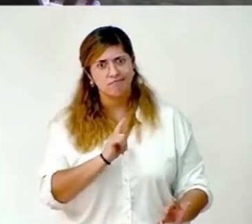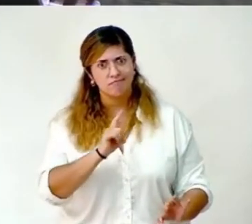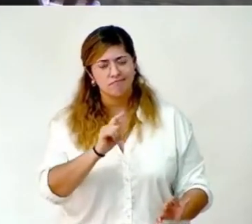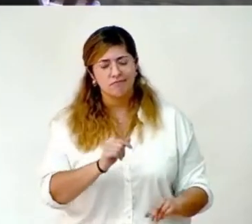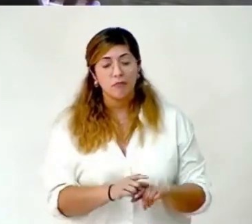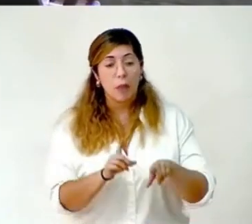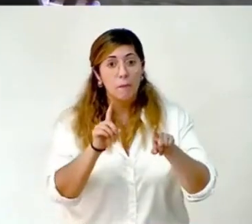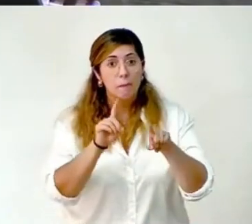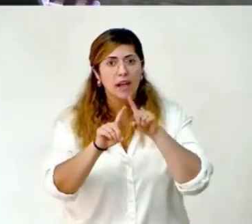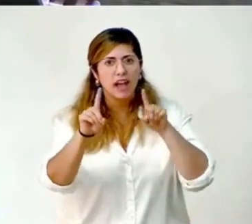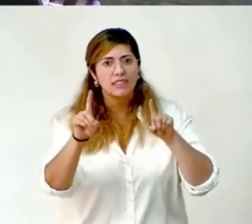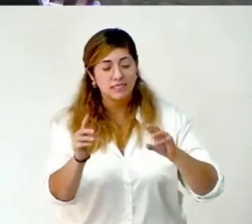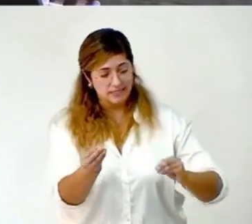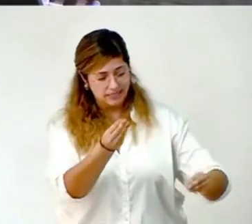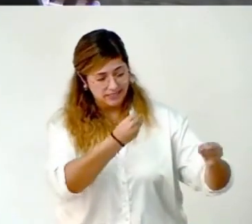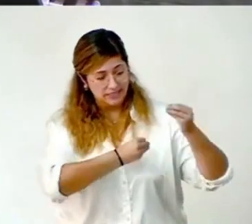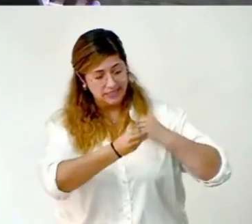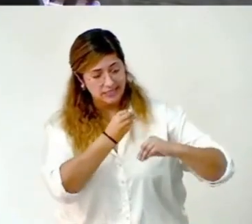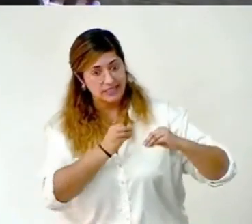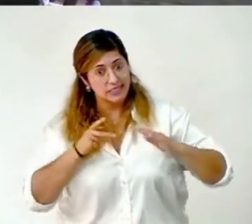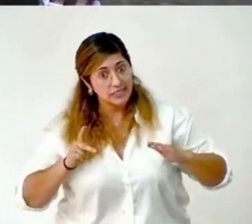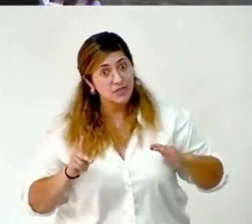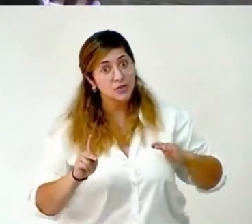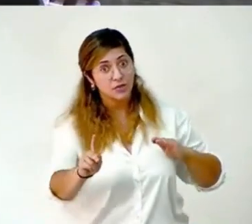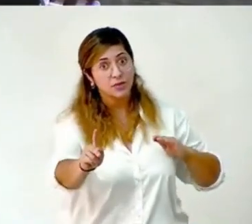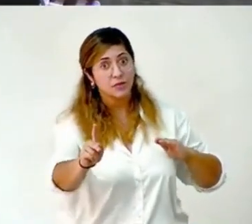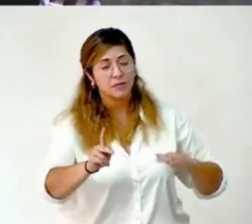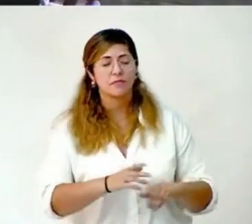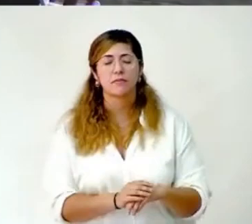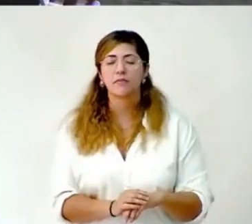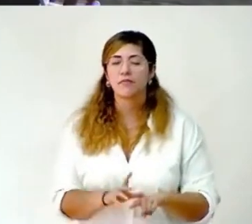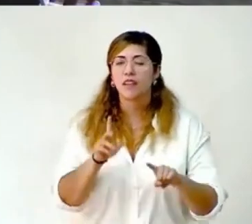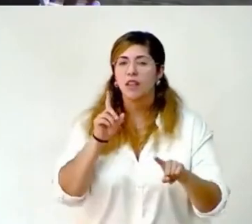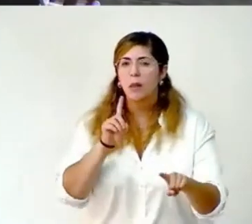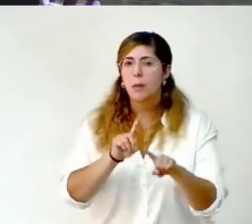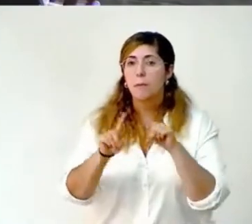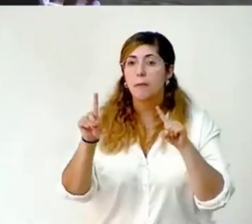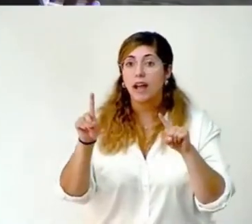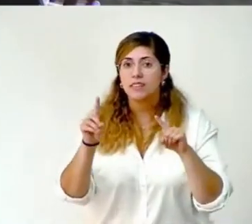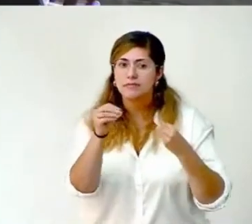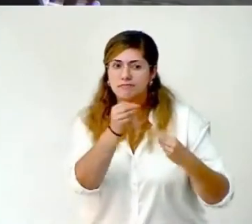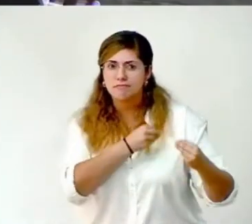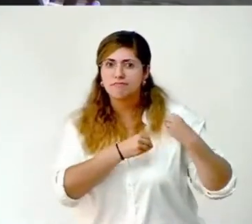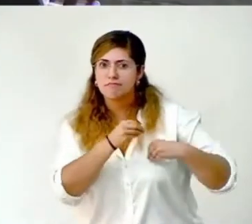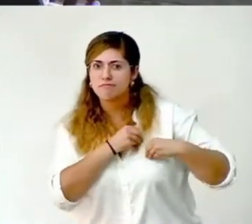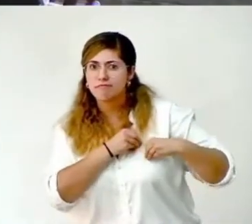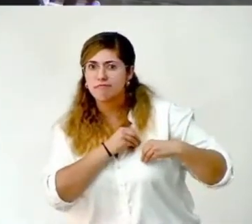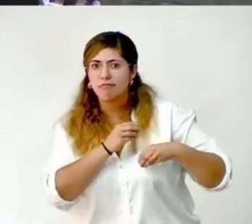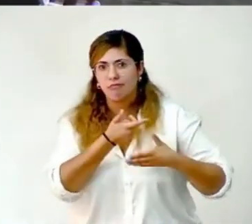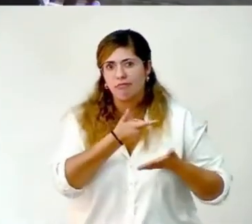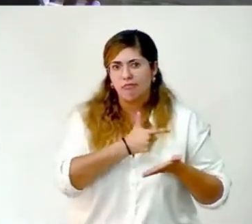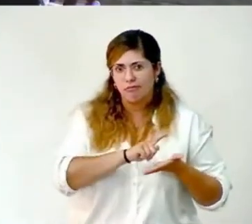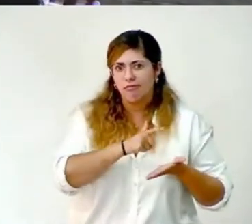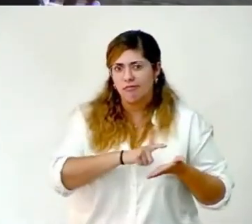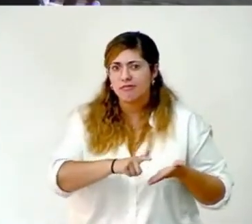somos pecadores e nós estamos, então, em um movimento de santificação.